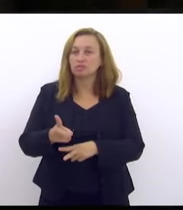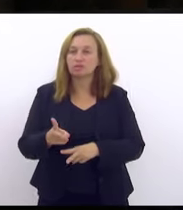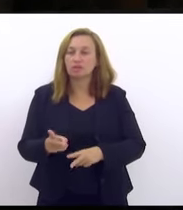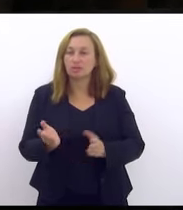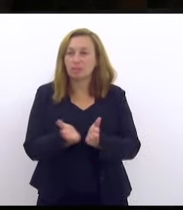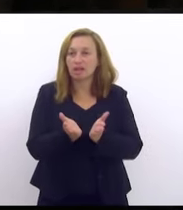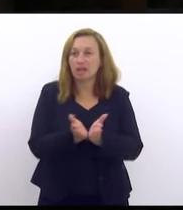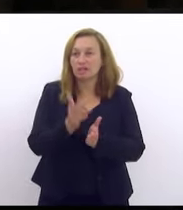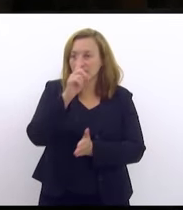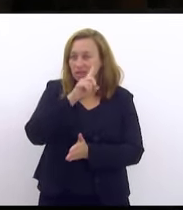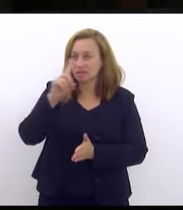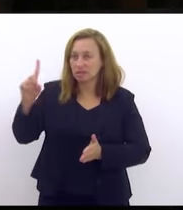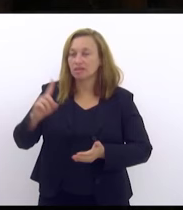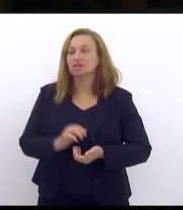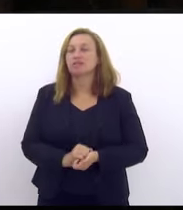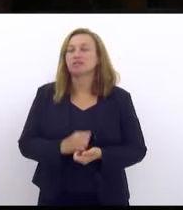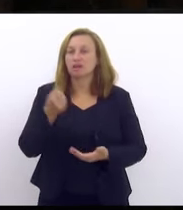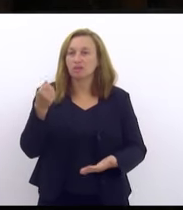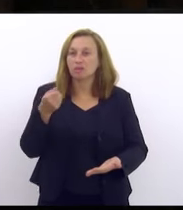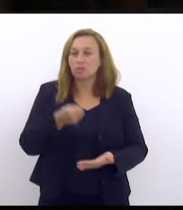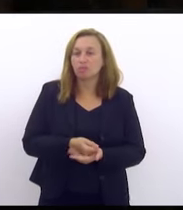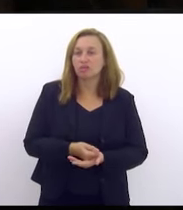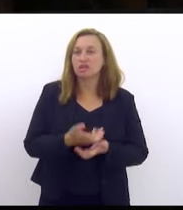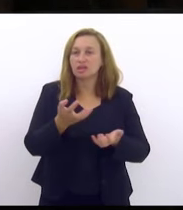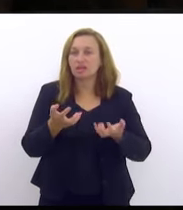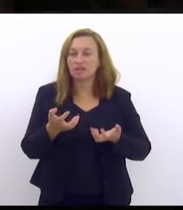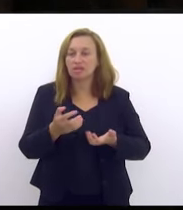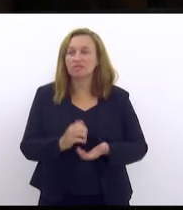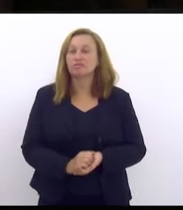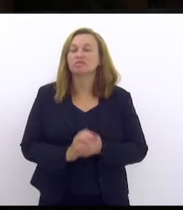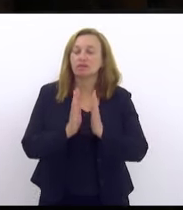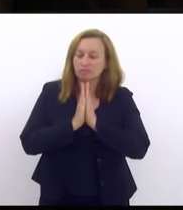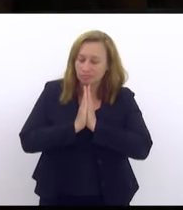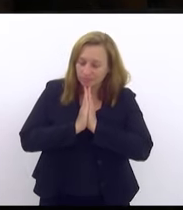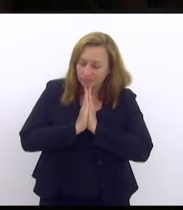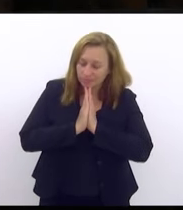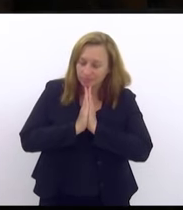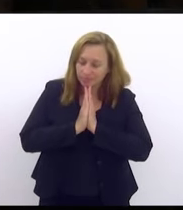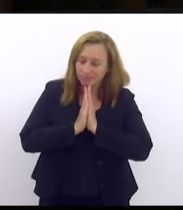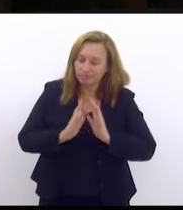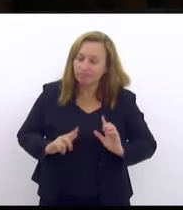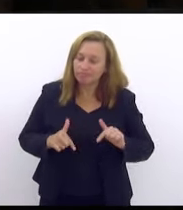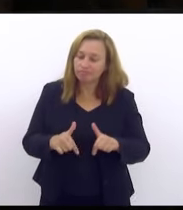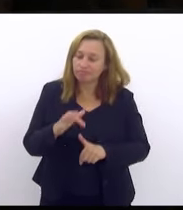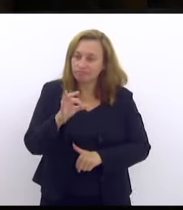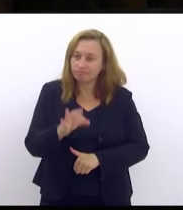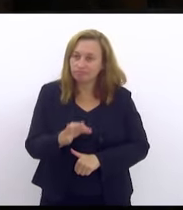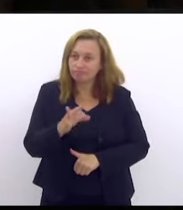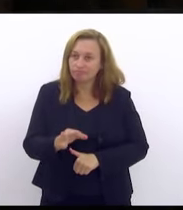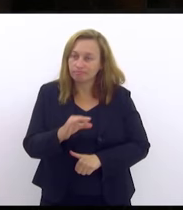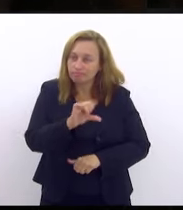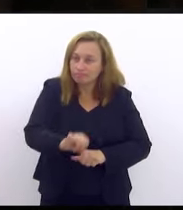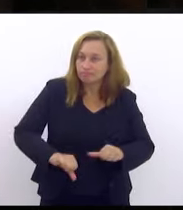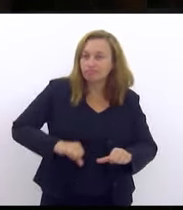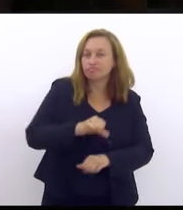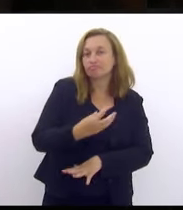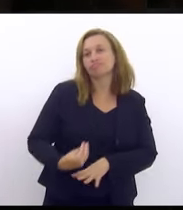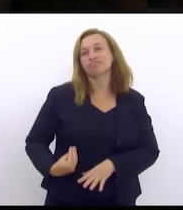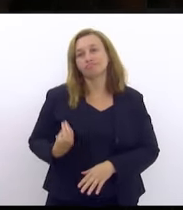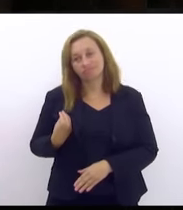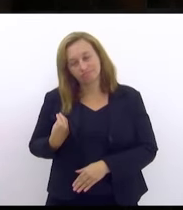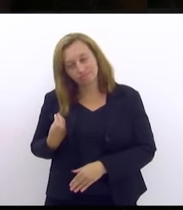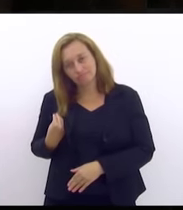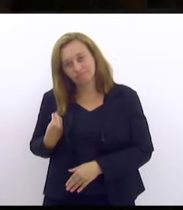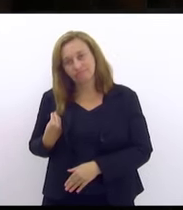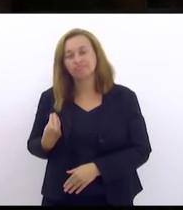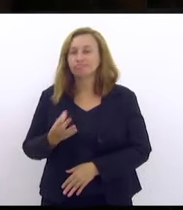Deus se concretizar. E é isso que nós queremos, fazer da oração uma ação concreta de transformação de vidas e